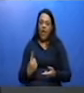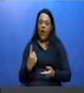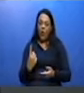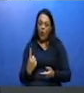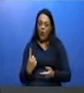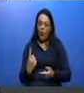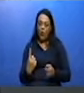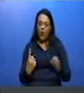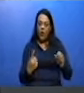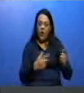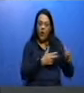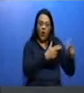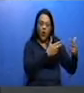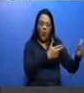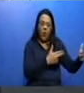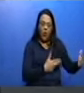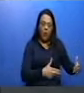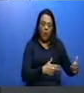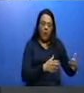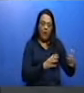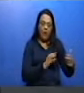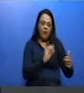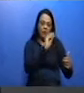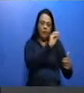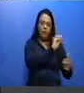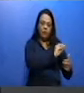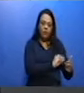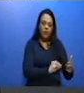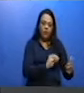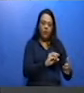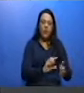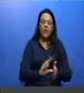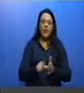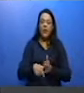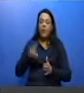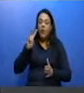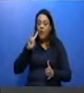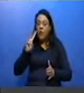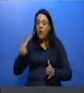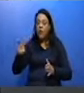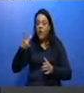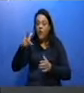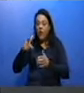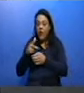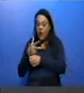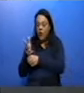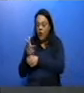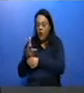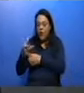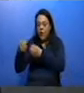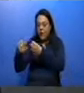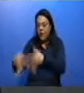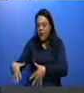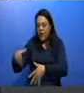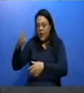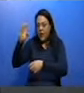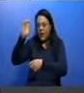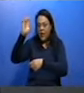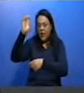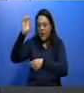preenchendo o mapa que está na página seguinte, e depois assistir o vídeo falando de São Paulo, a cidade número